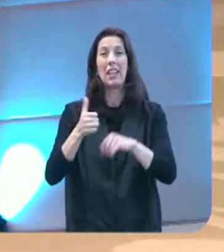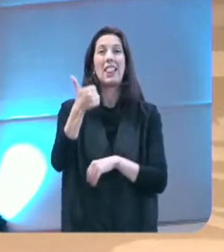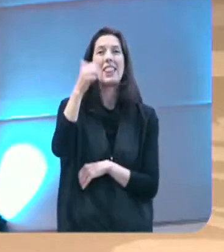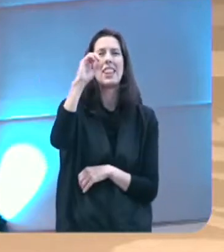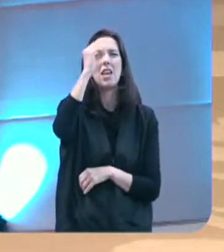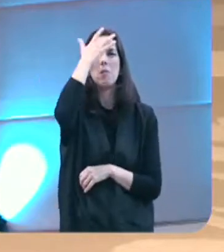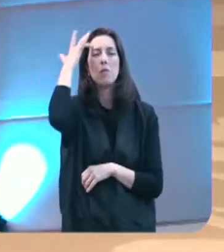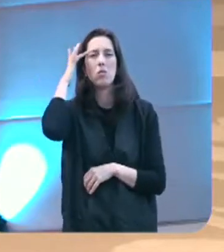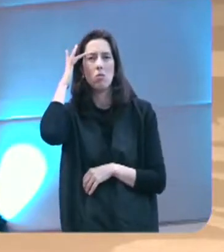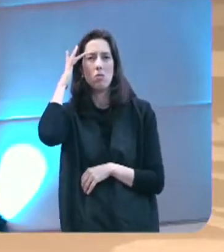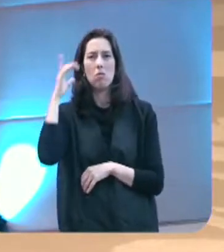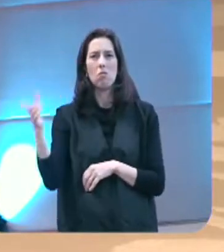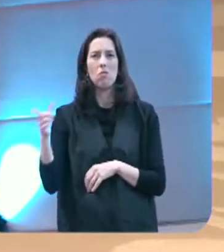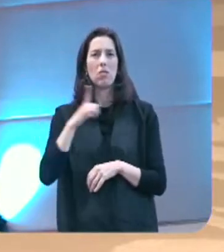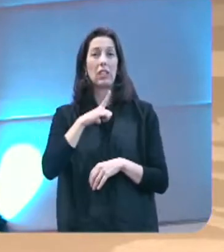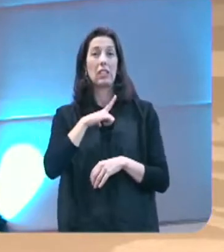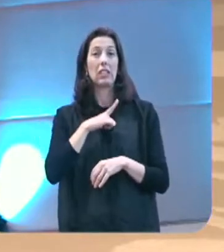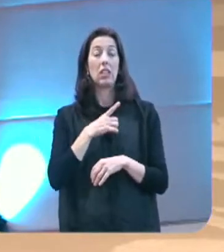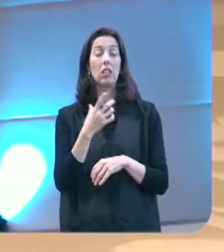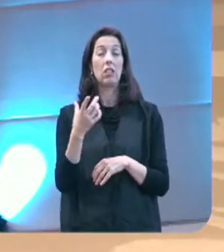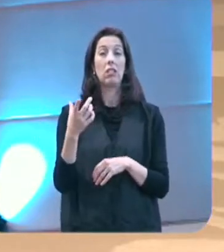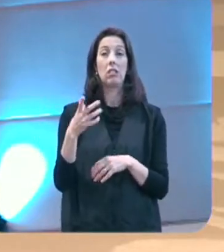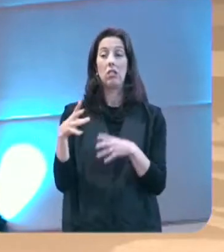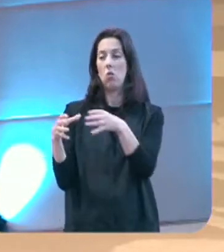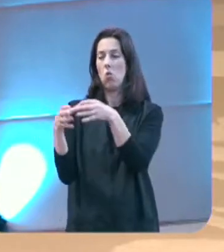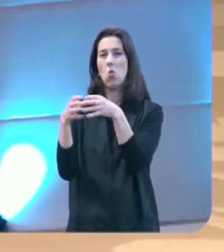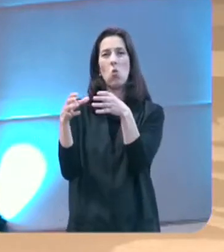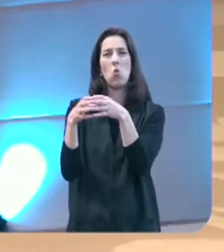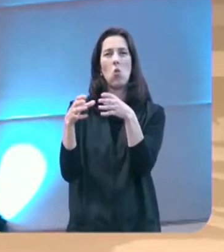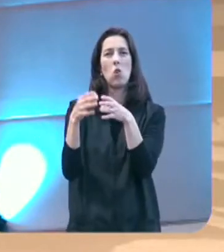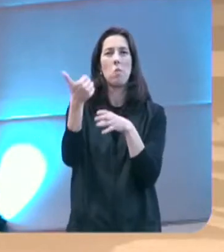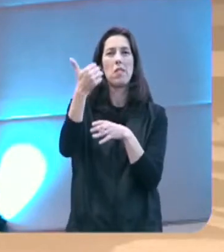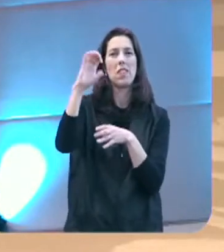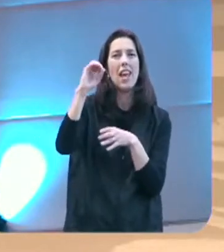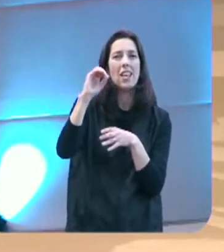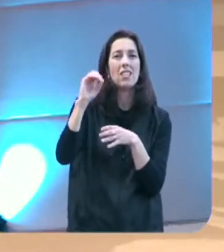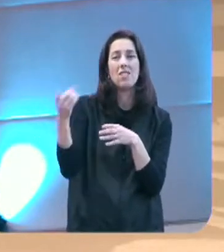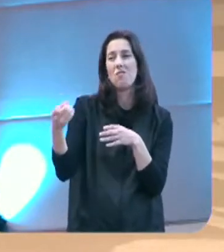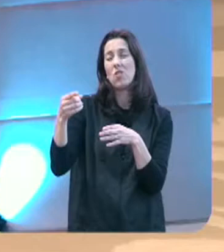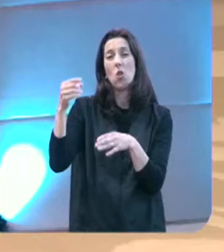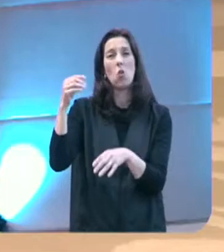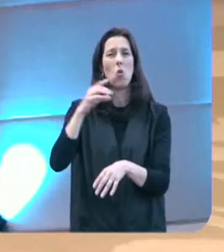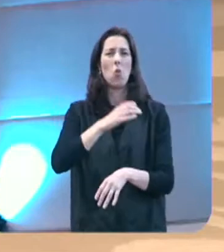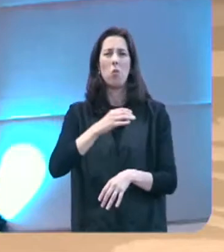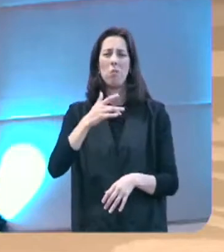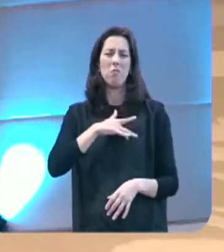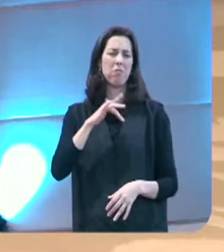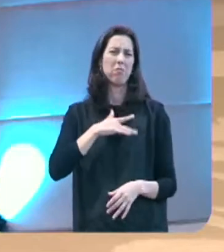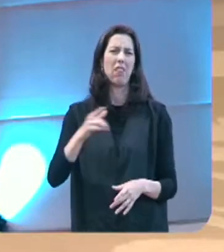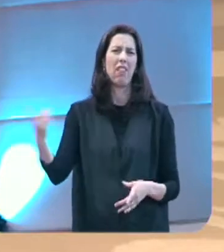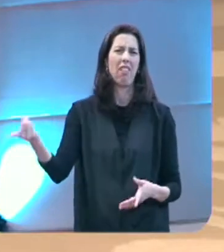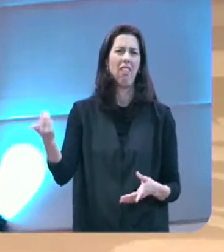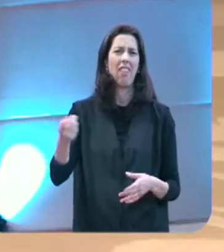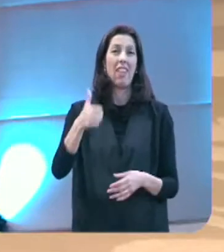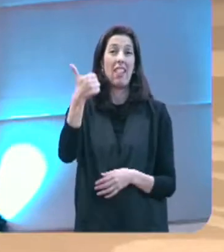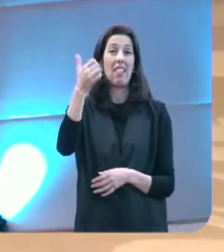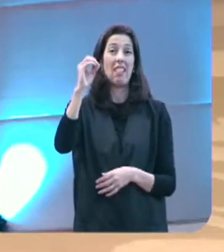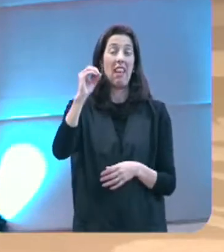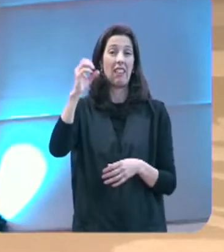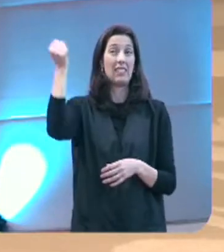10 leprosos era um bando de 10 desgraçados. Era uma comunidade de 10